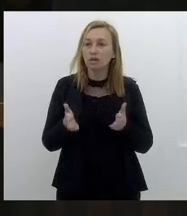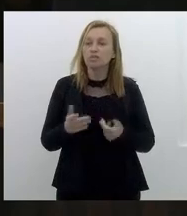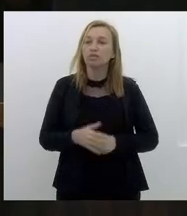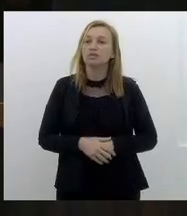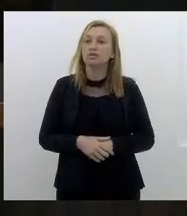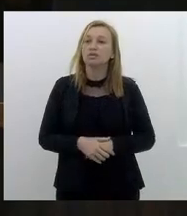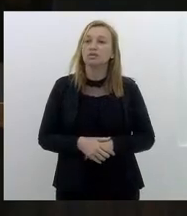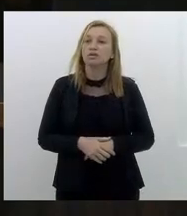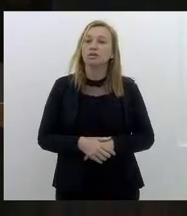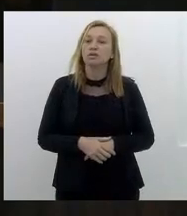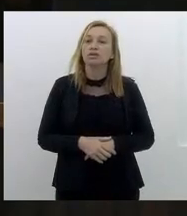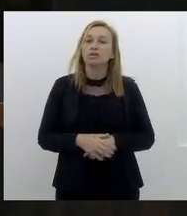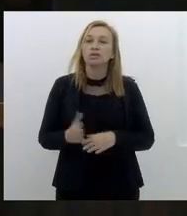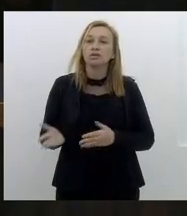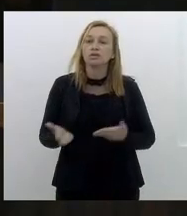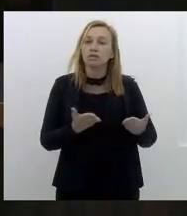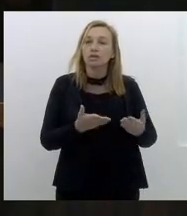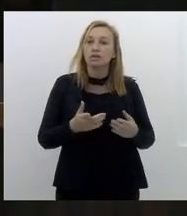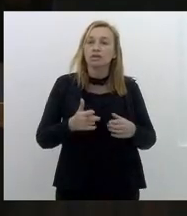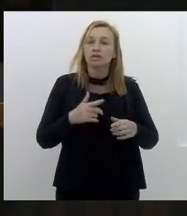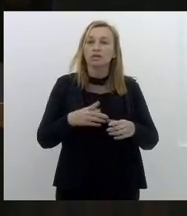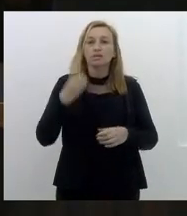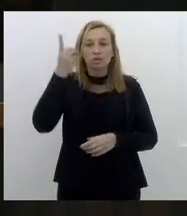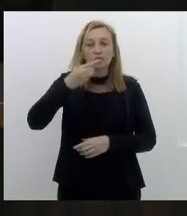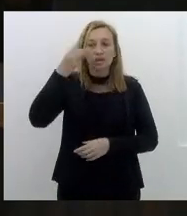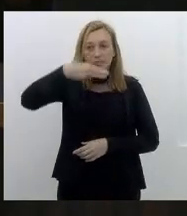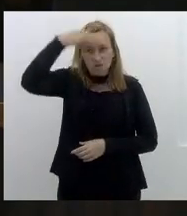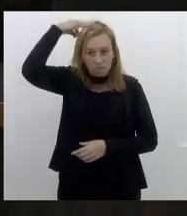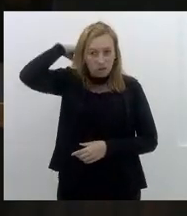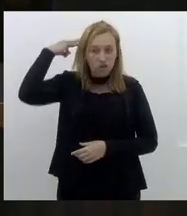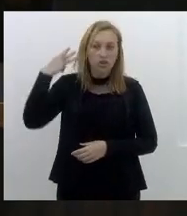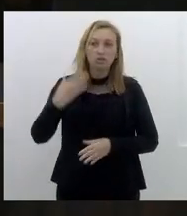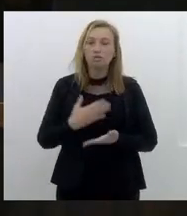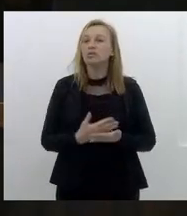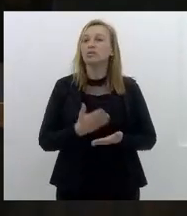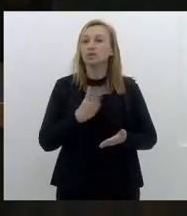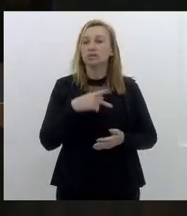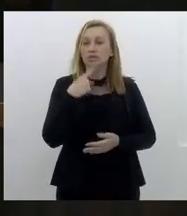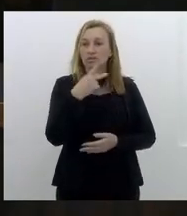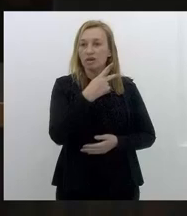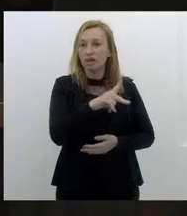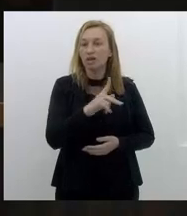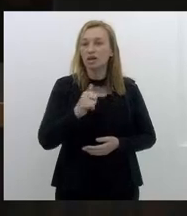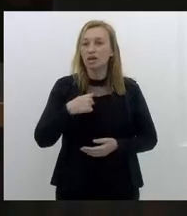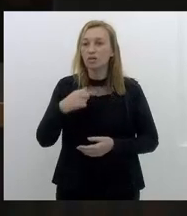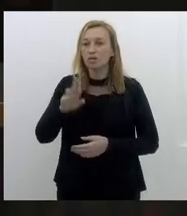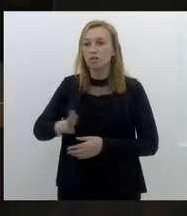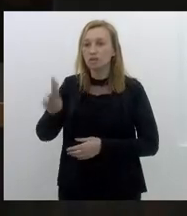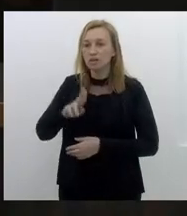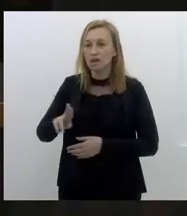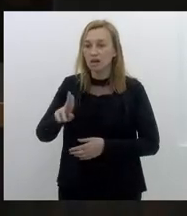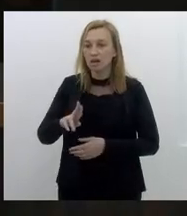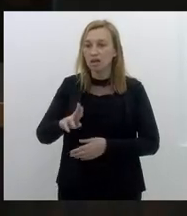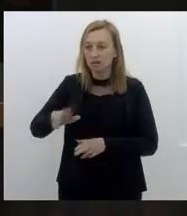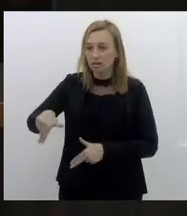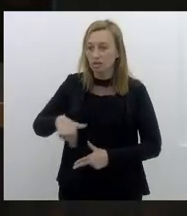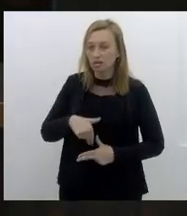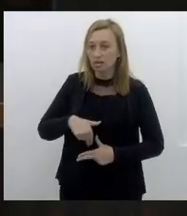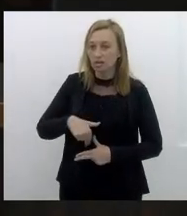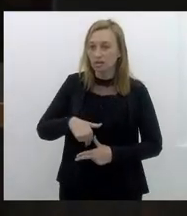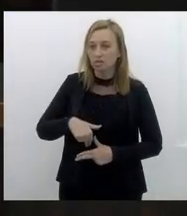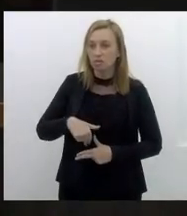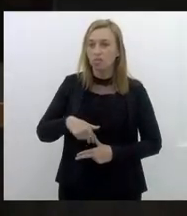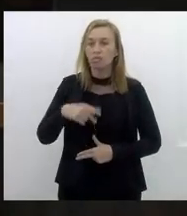o comando dos trabalhos o deputado Márcio Pacheco e vou fazer o uso da Tribuna com parlamentar não com